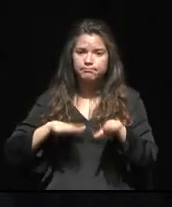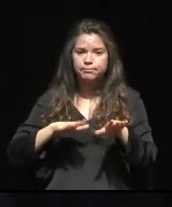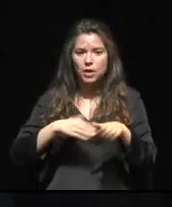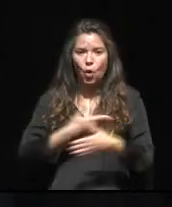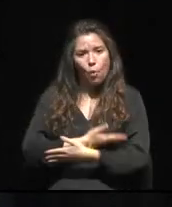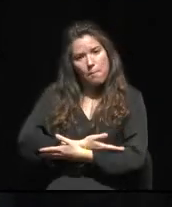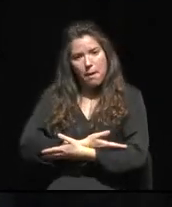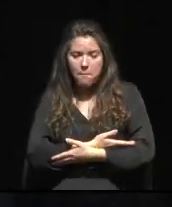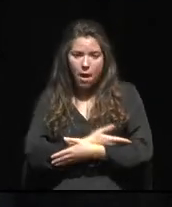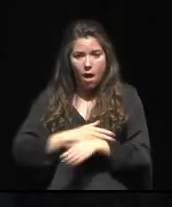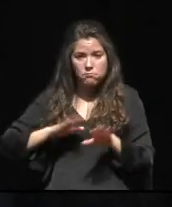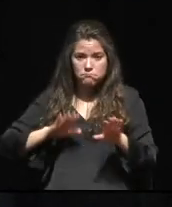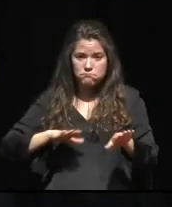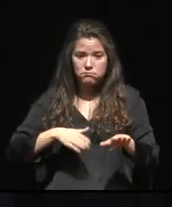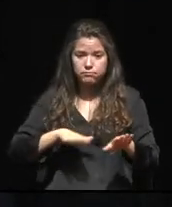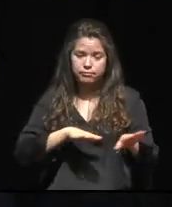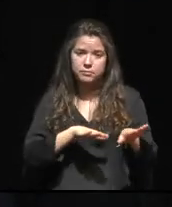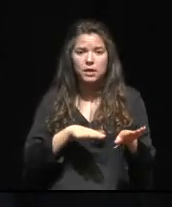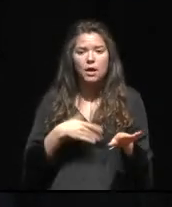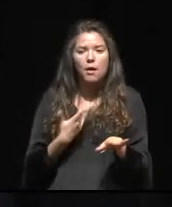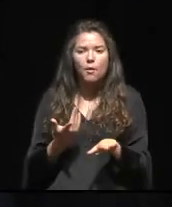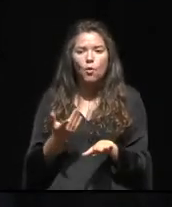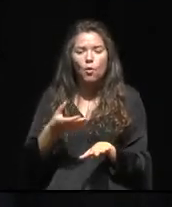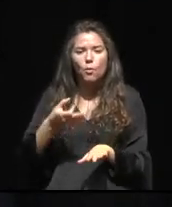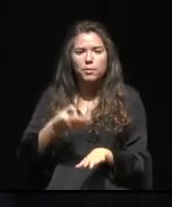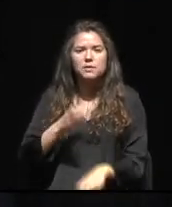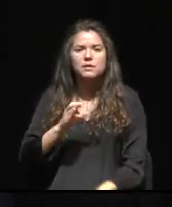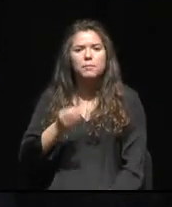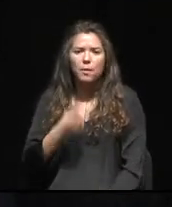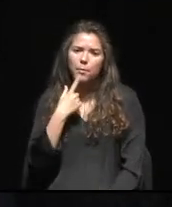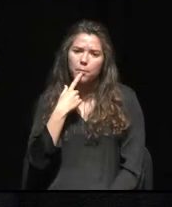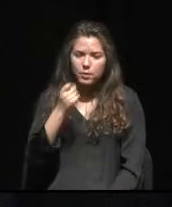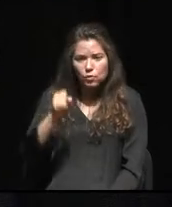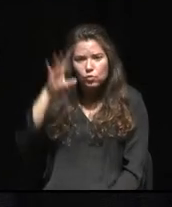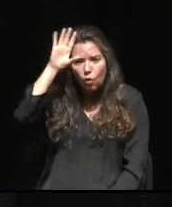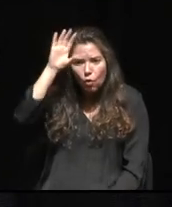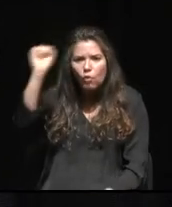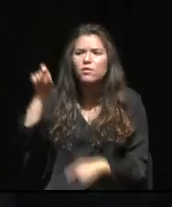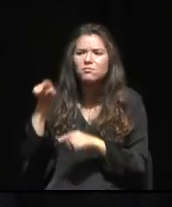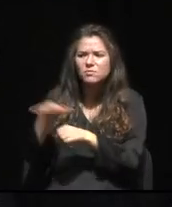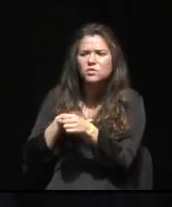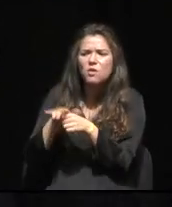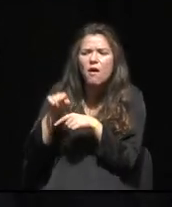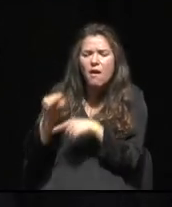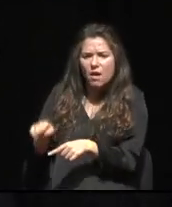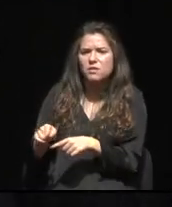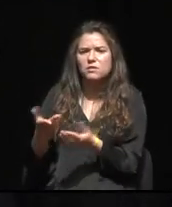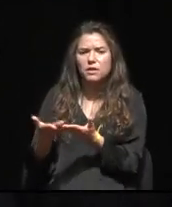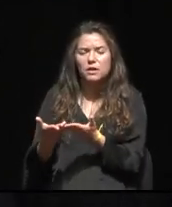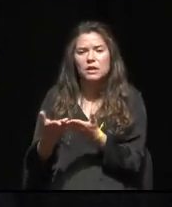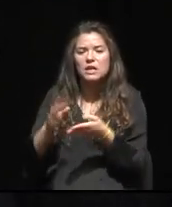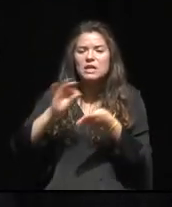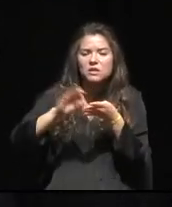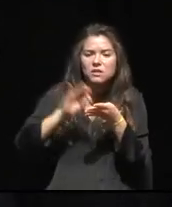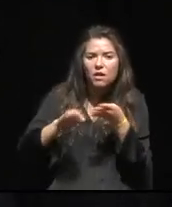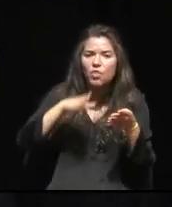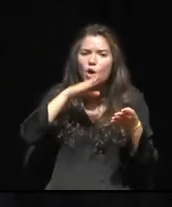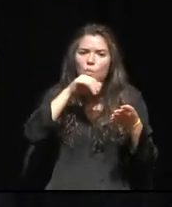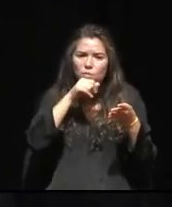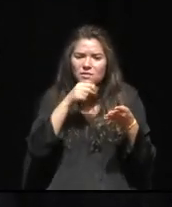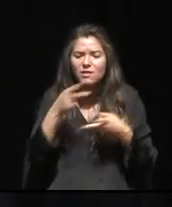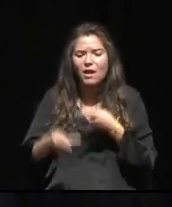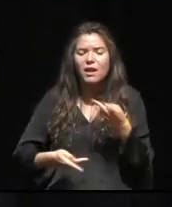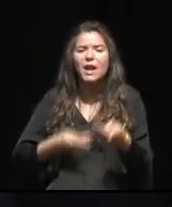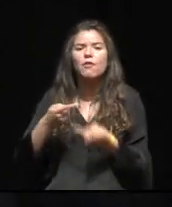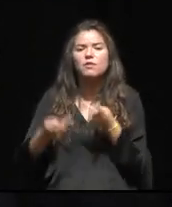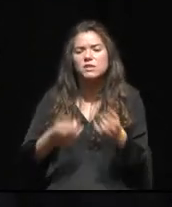o seu bebé o PCP pelos canais próprios já questionou o governo sobre esta situação e quais os critérios da PSP na